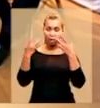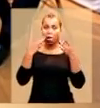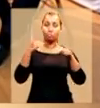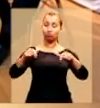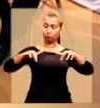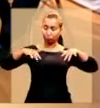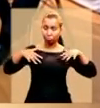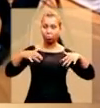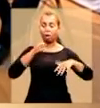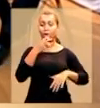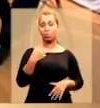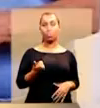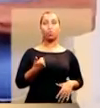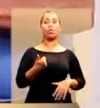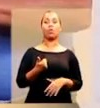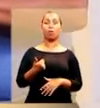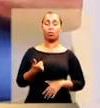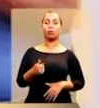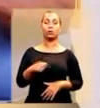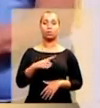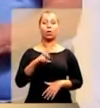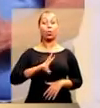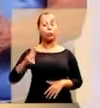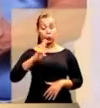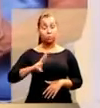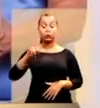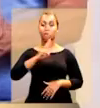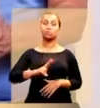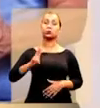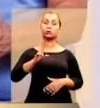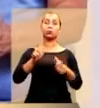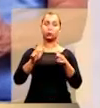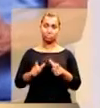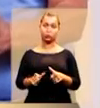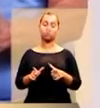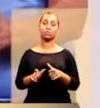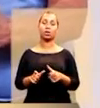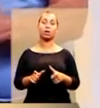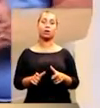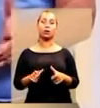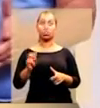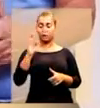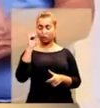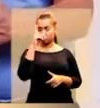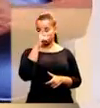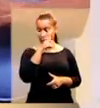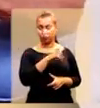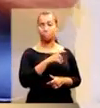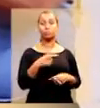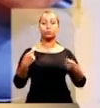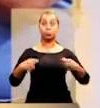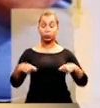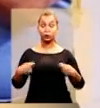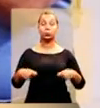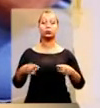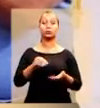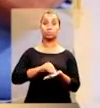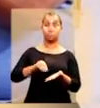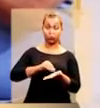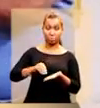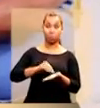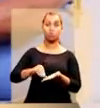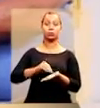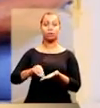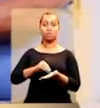espaços culturais. Sim. Nós temos aqui a utilização desses espaços que é uma coisa de gestão. Por isso que nós precisamos de